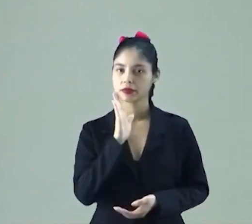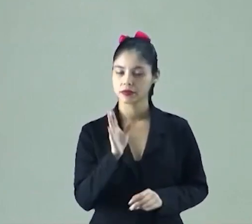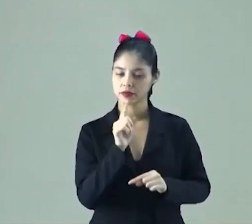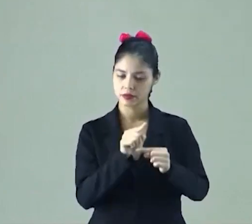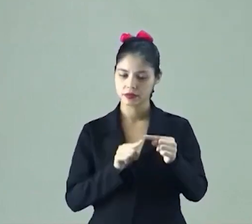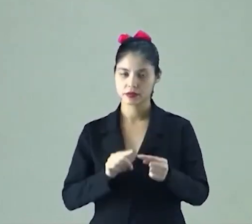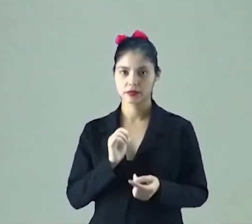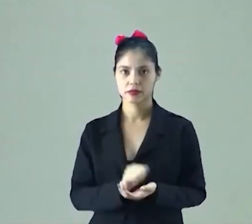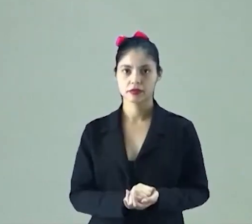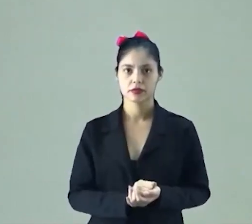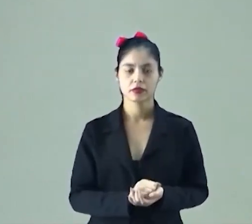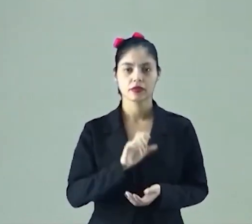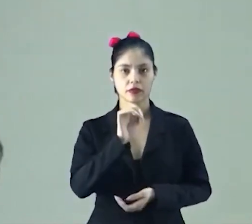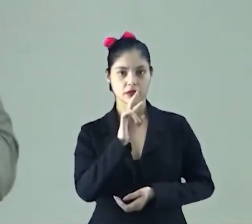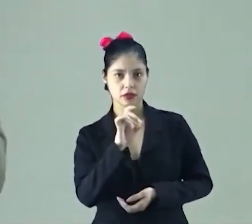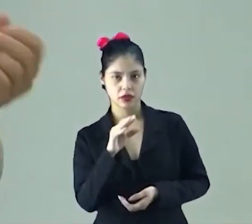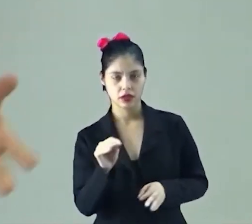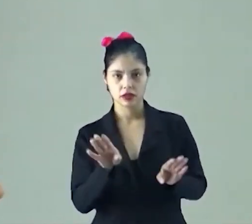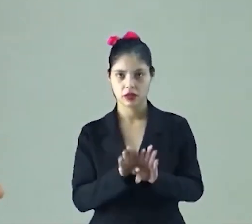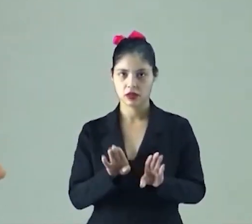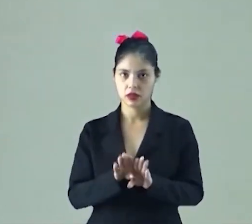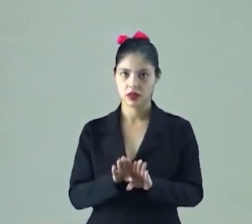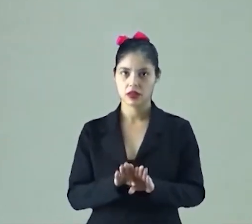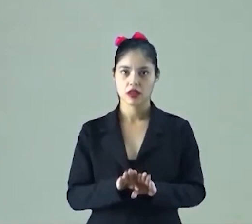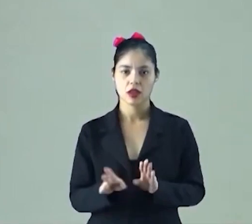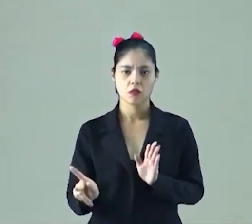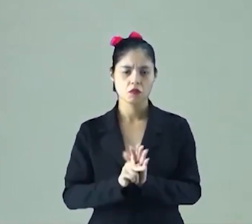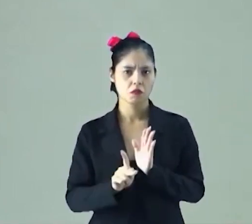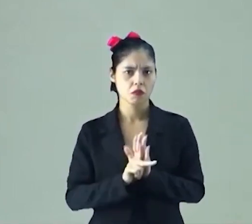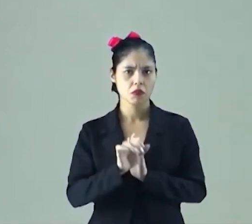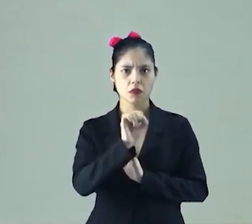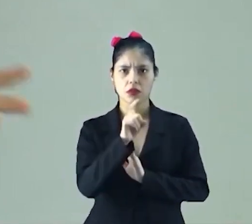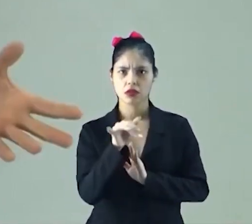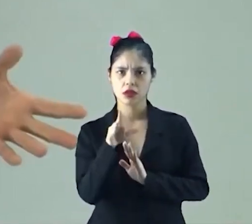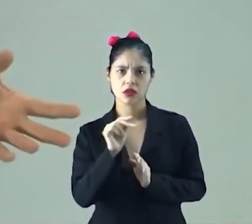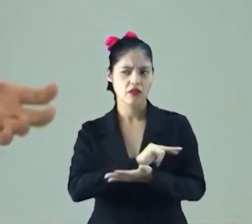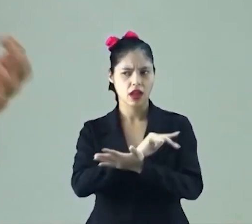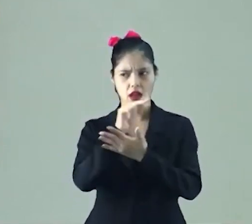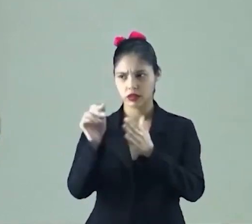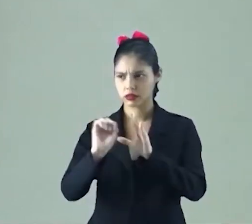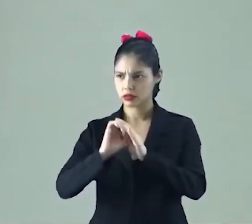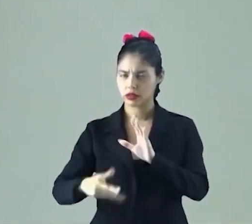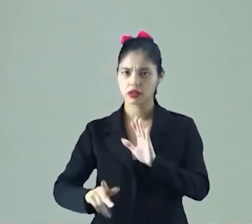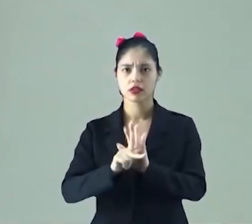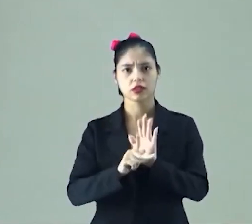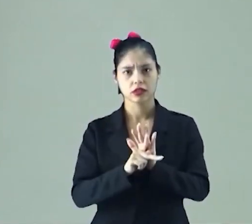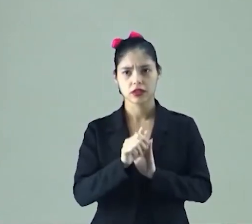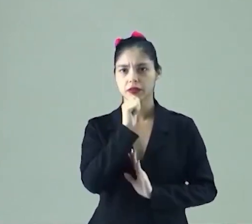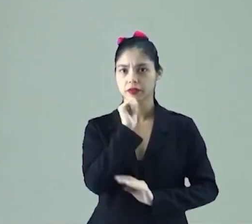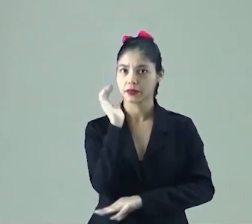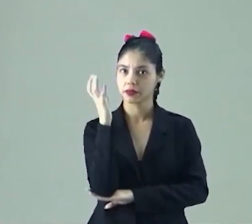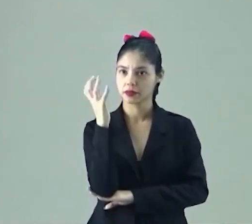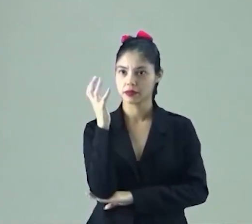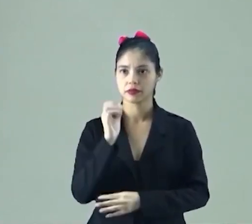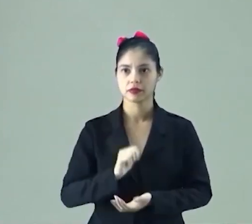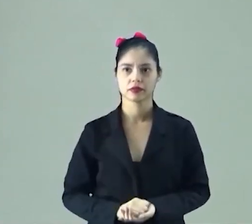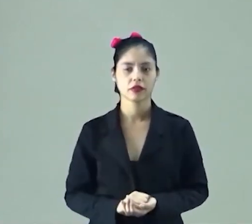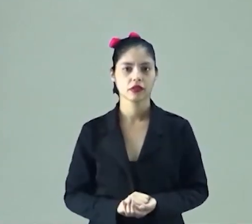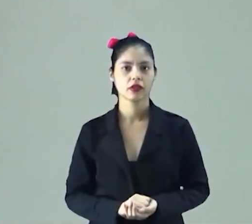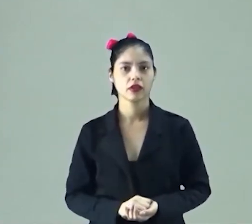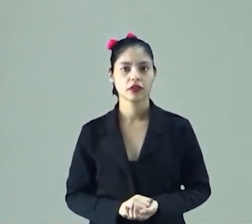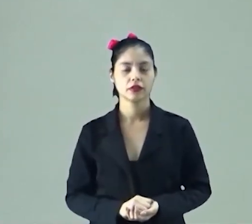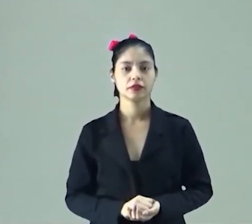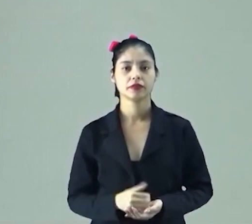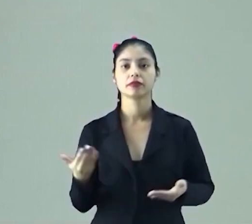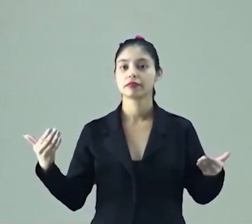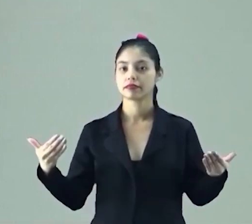já de sexo, tudo mais, enfim, estruturas sexuais específicas. Então tem uma série de características aí que vai colocar as plantas, e aí eu